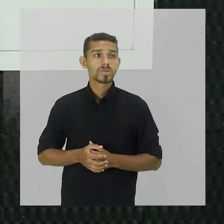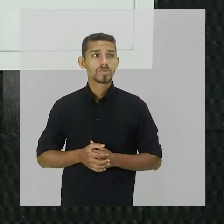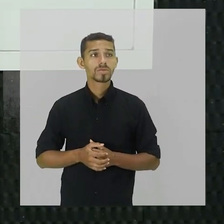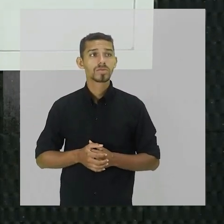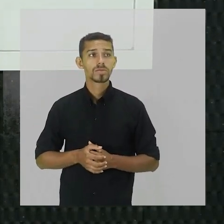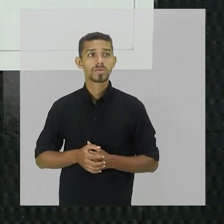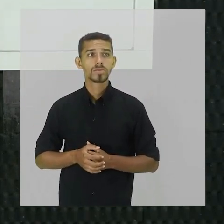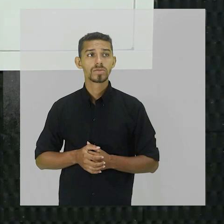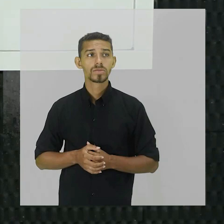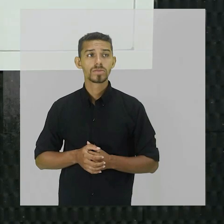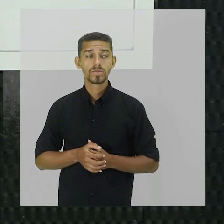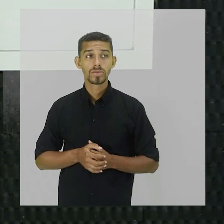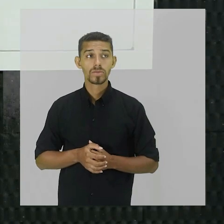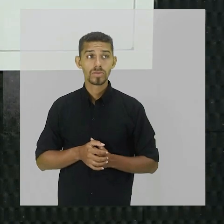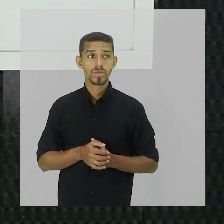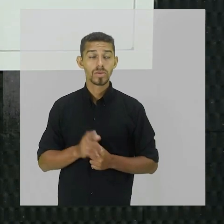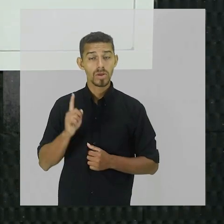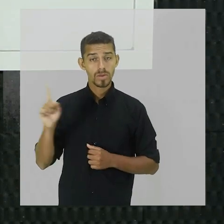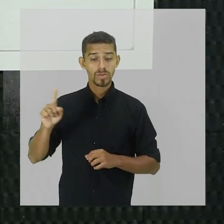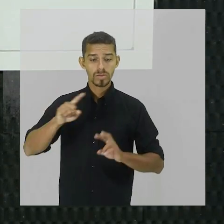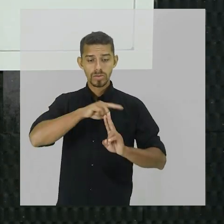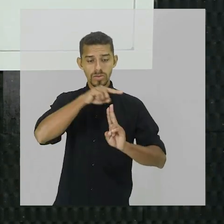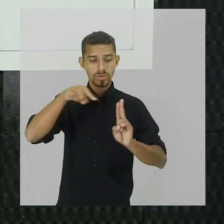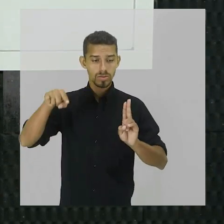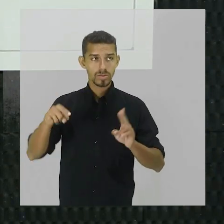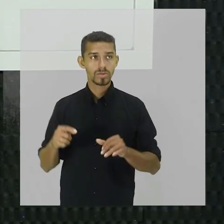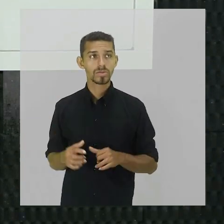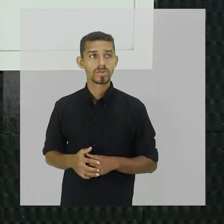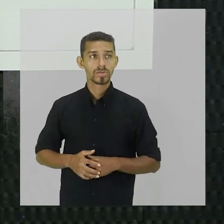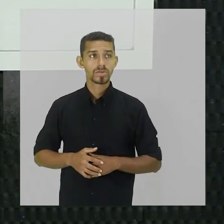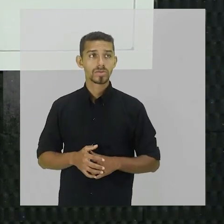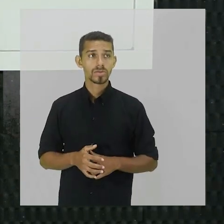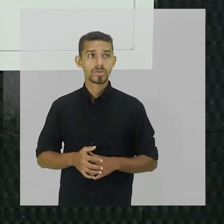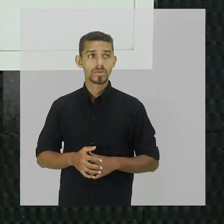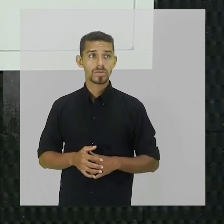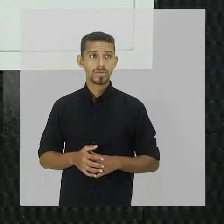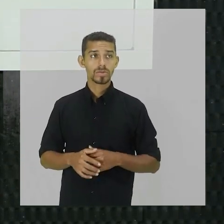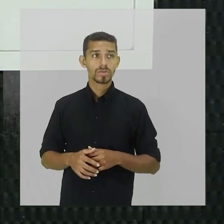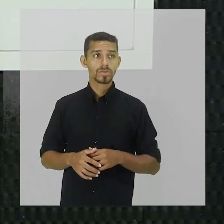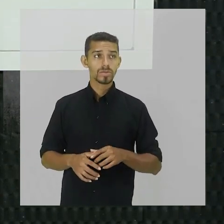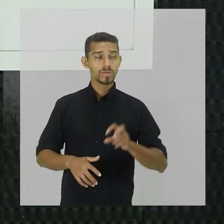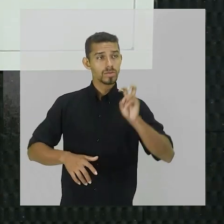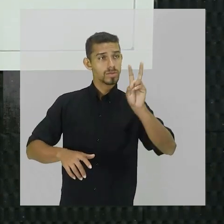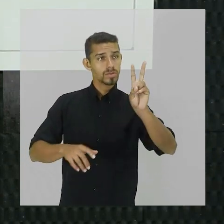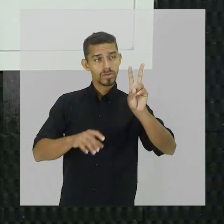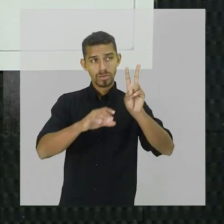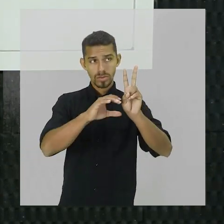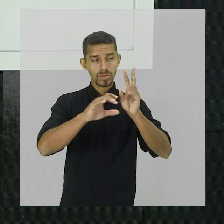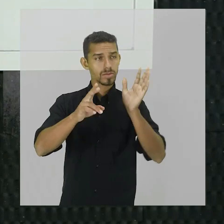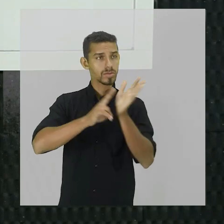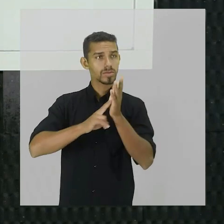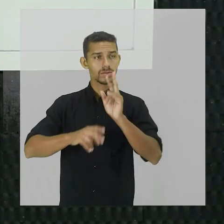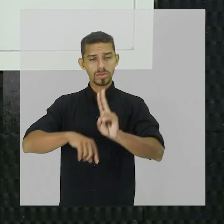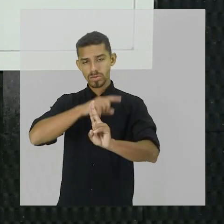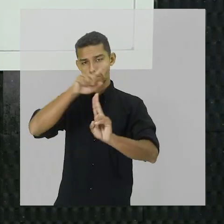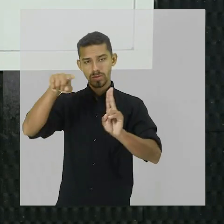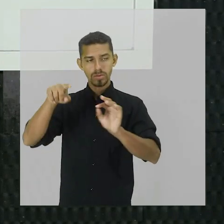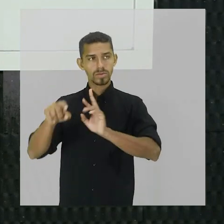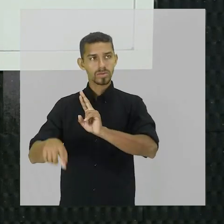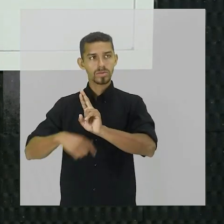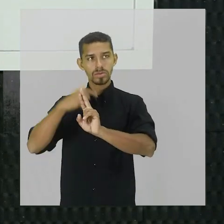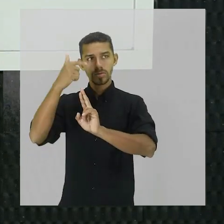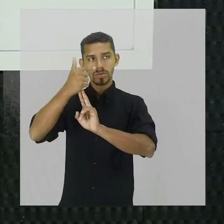é fórmula calculada por π vezes o raio ao quadrado multiplicado pela altura. Ó. Essa medida aqui é o